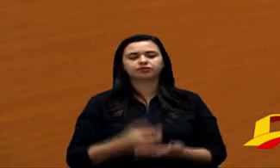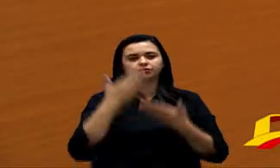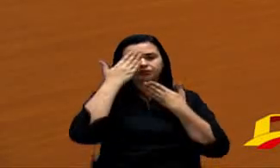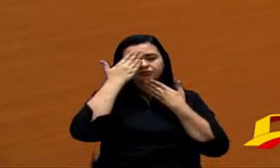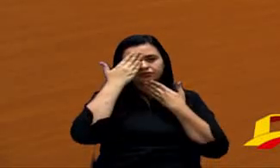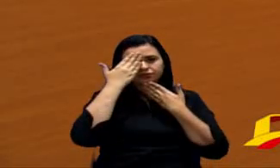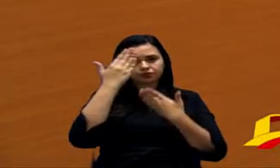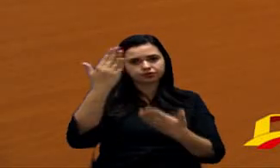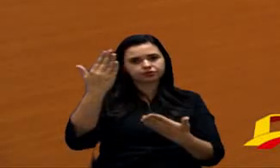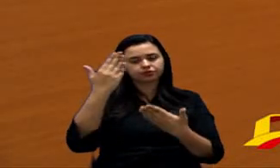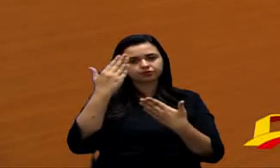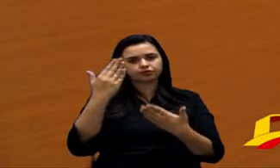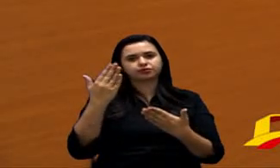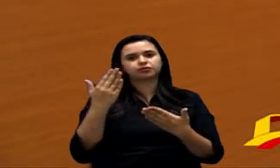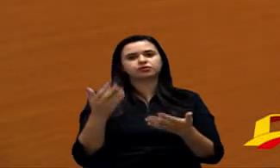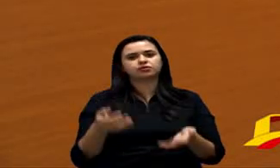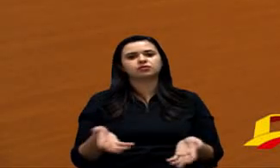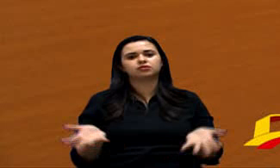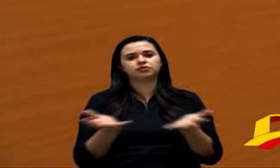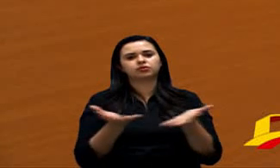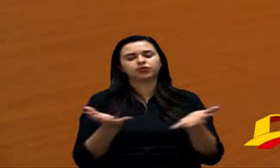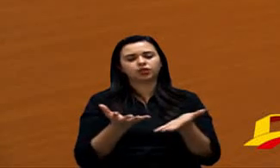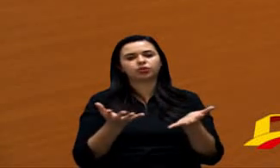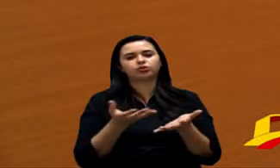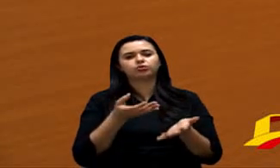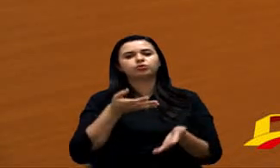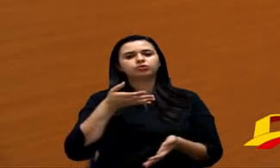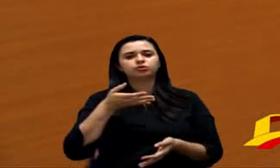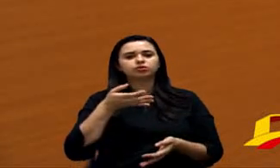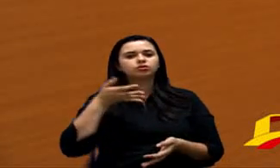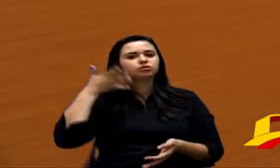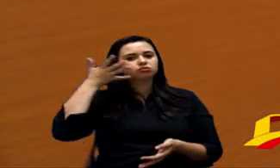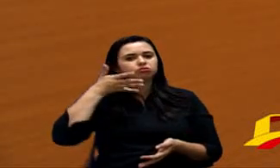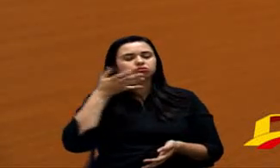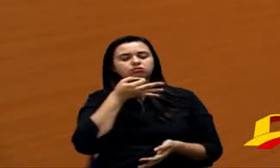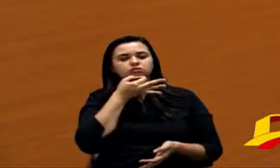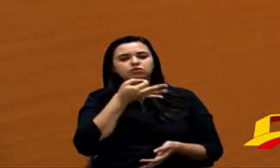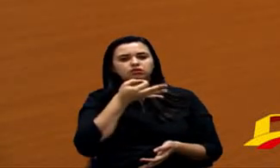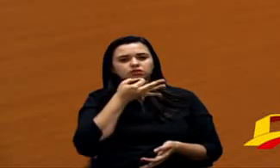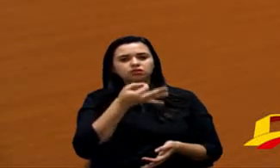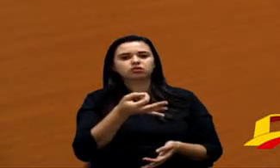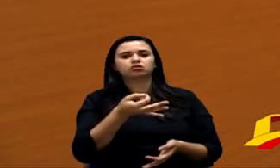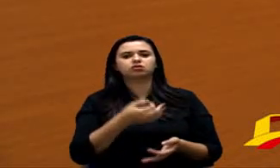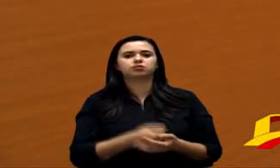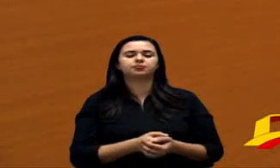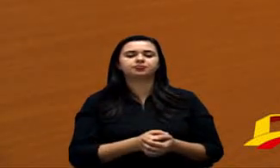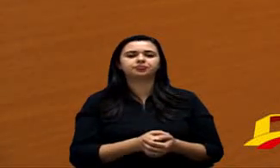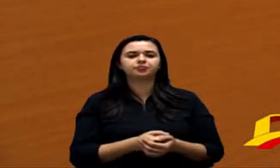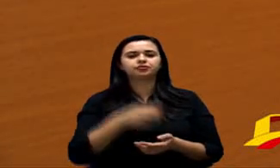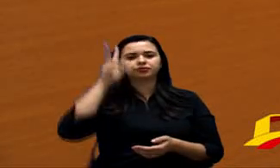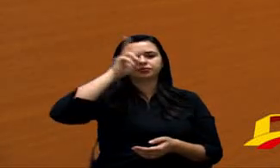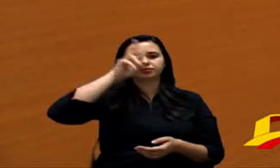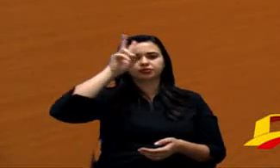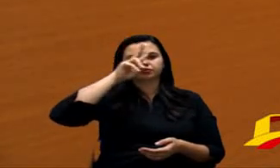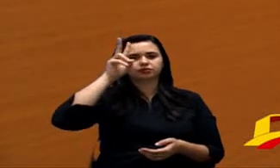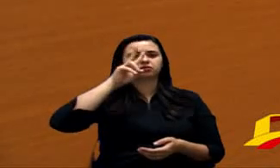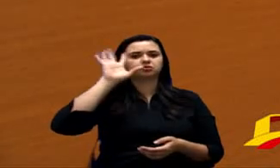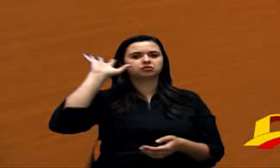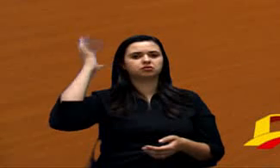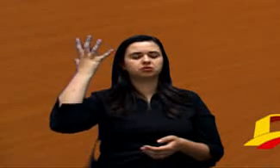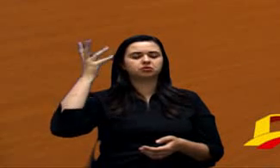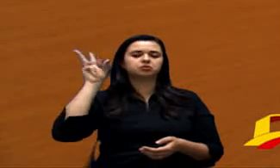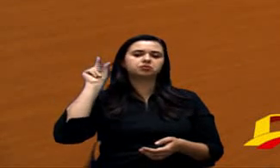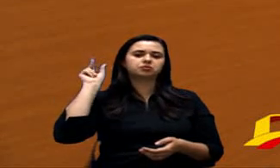a possibilidade de falar sobre esse assunto importante e lembrar uma situação, presidente. Nós,